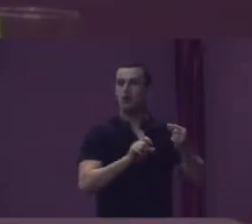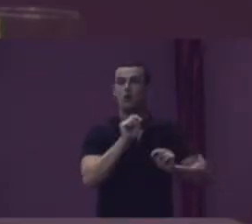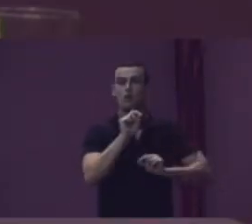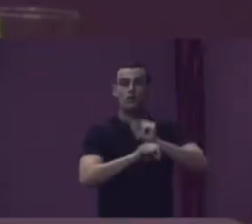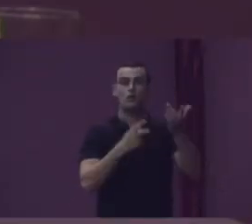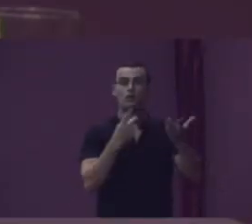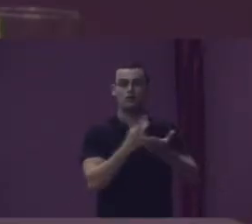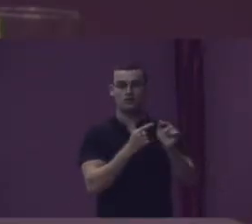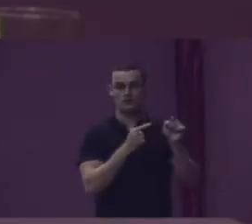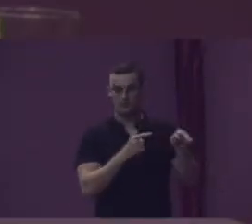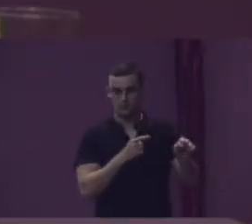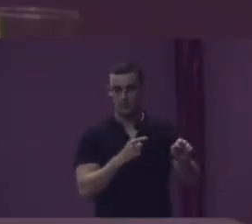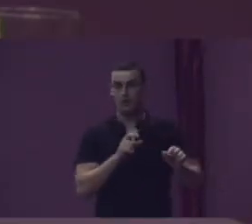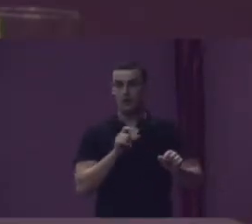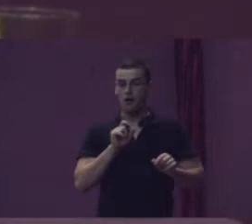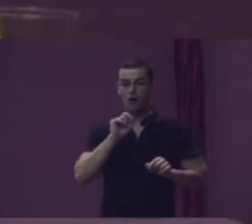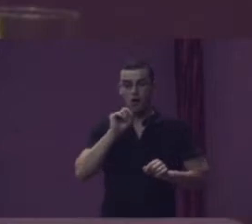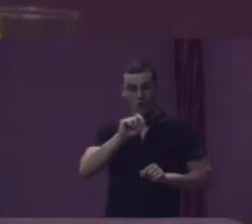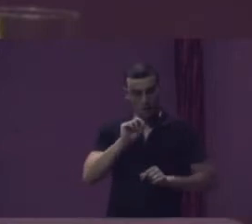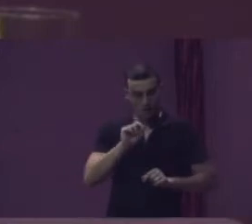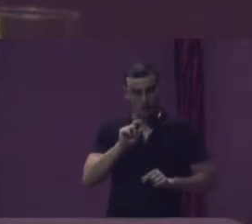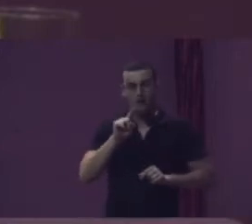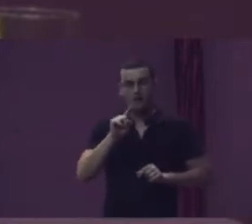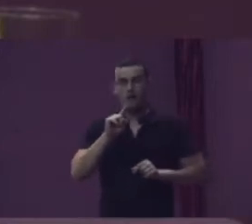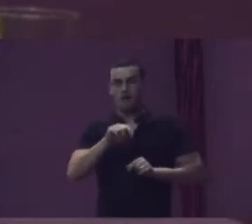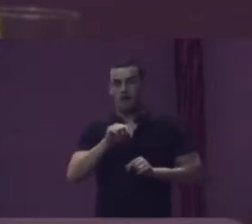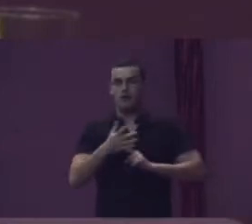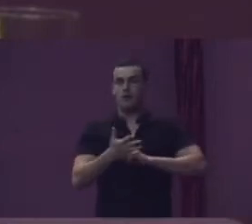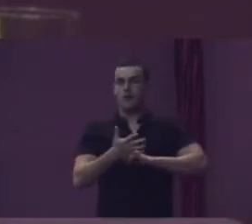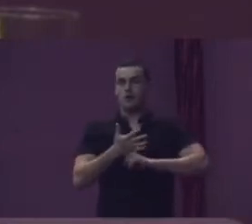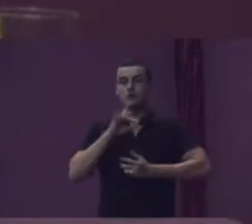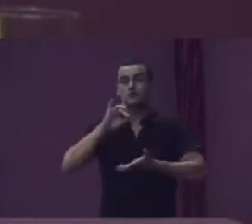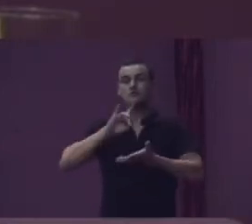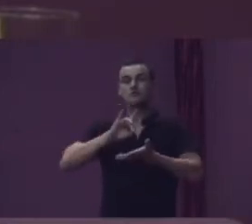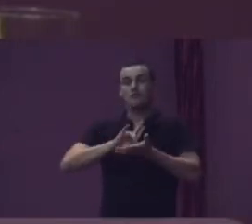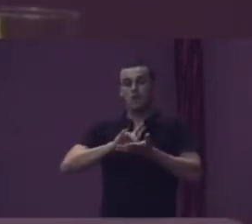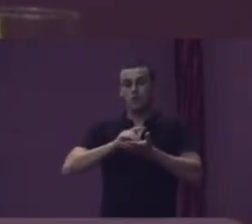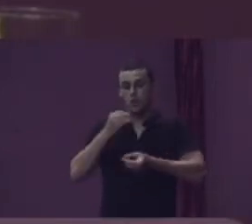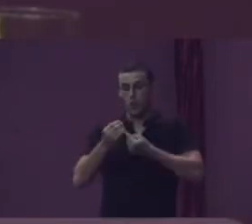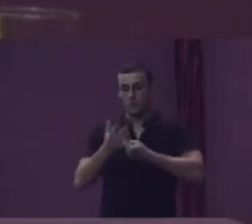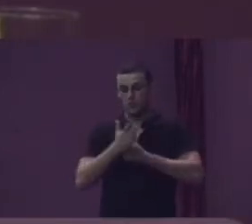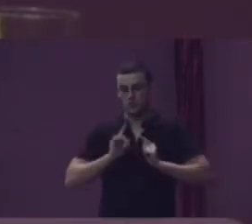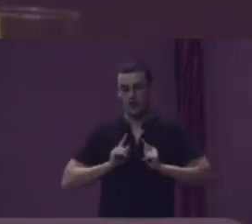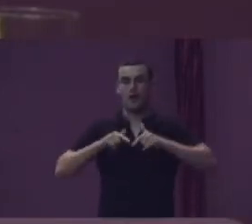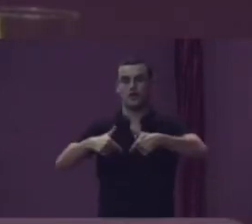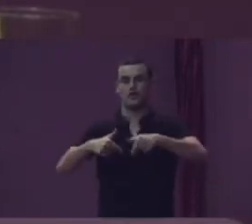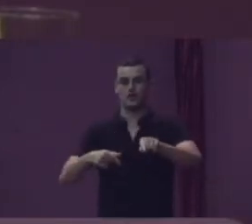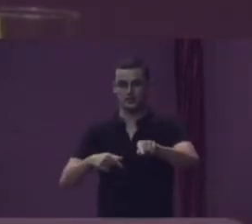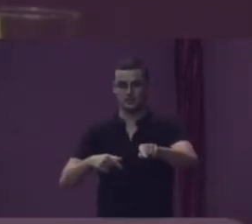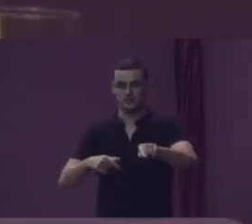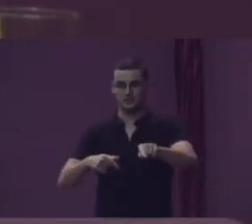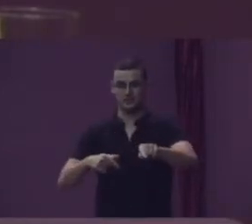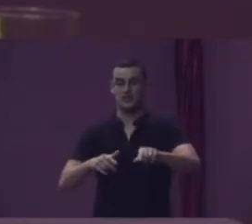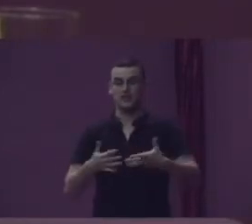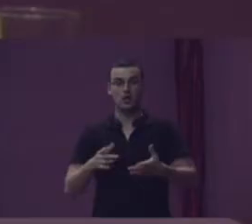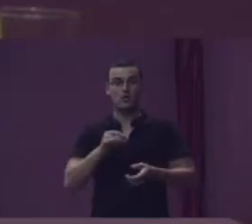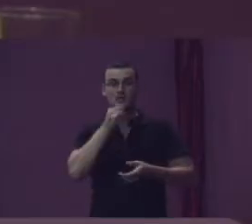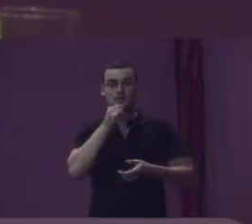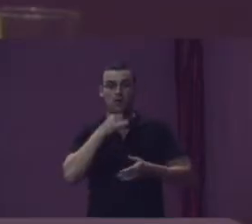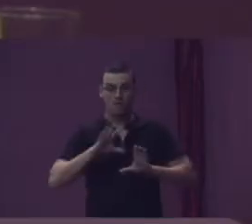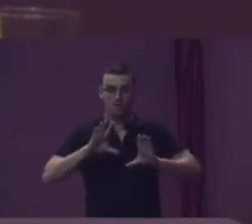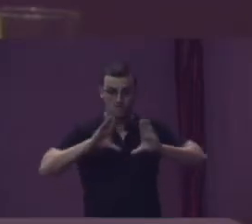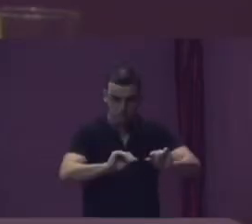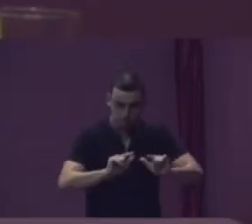que consolidarão com os regimes de verdade que nortearão seu modo de agir. Portanto, colocar a mão na massa,